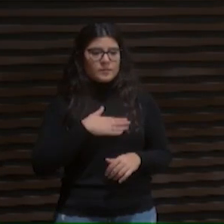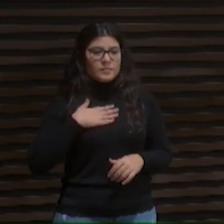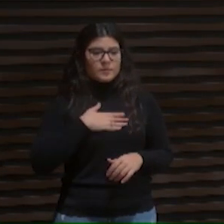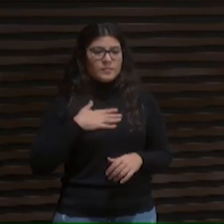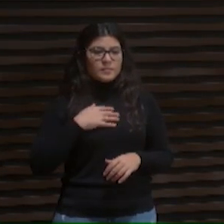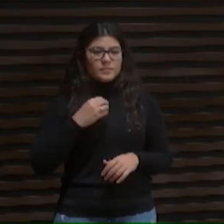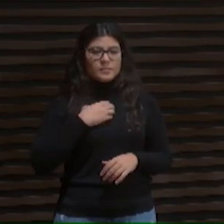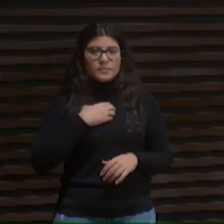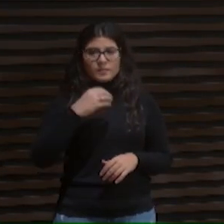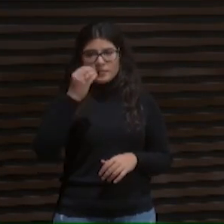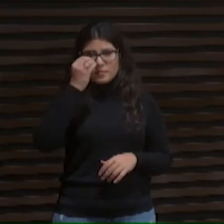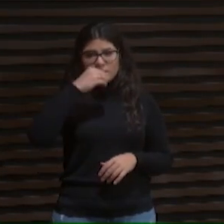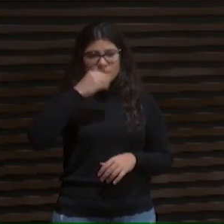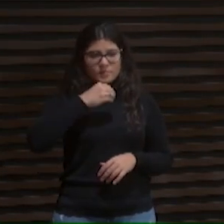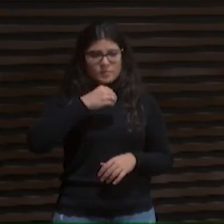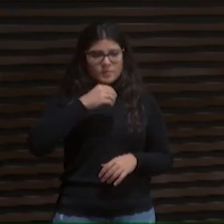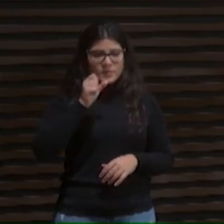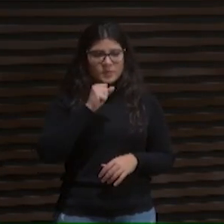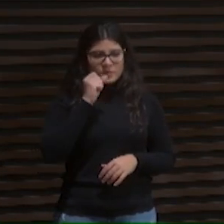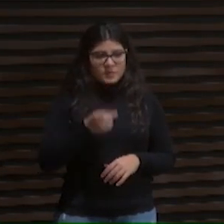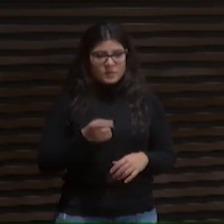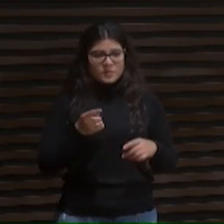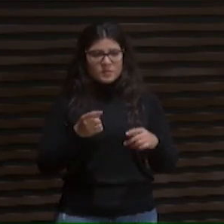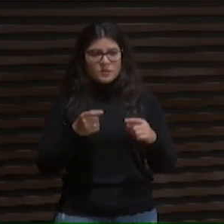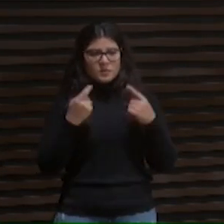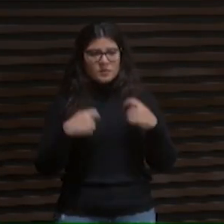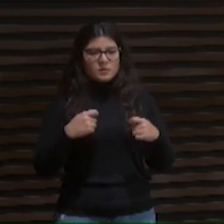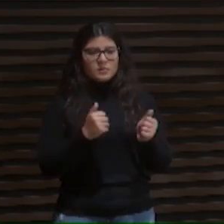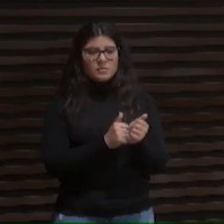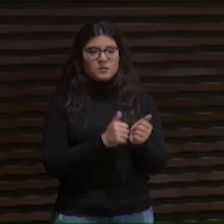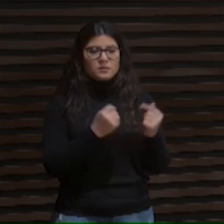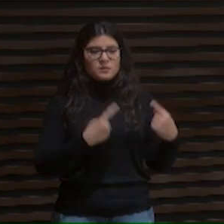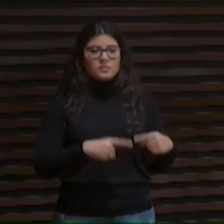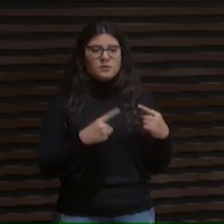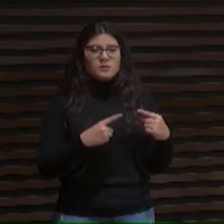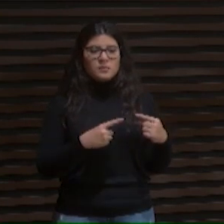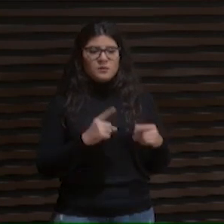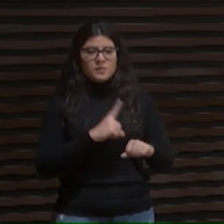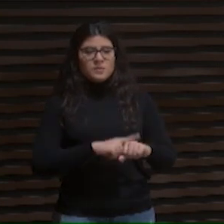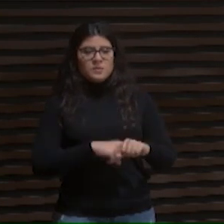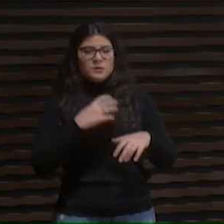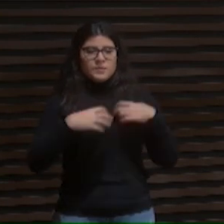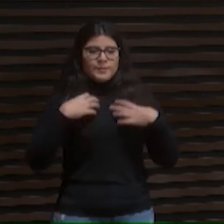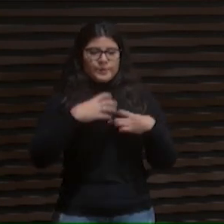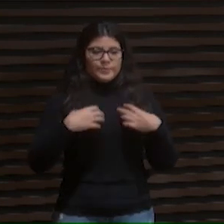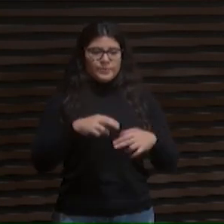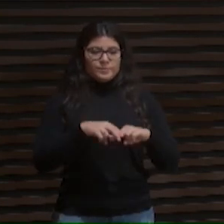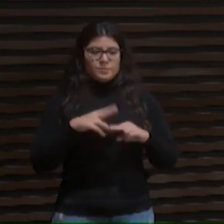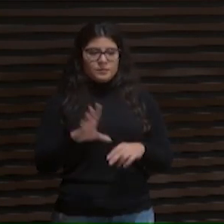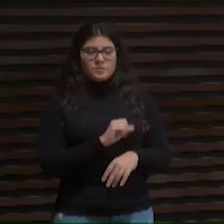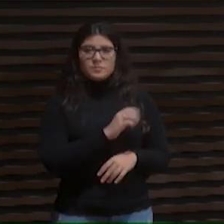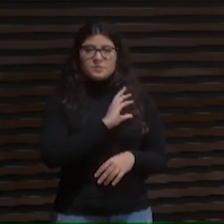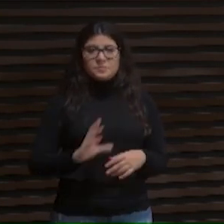nas fraquezas, nas injúrias, nas necessidades, nas perseguições, nas angústias, por amor